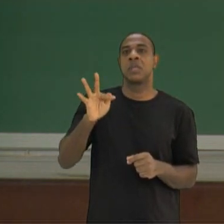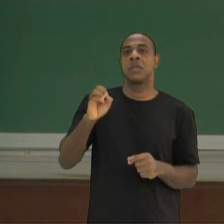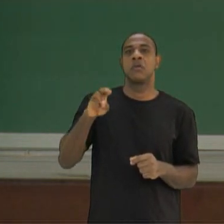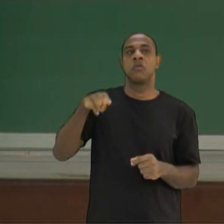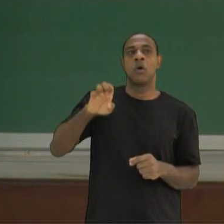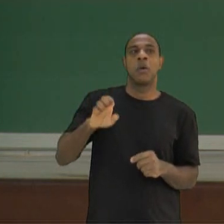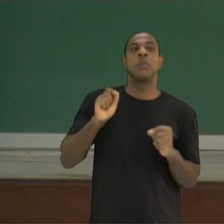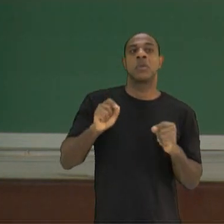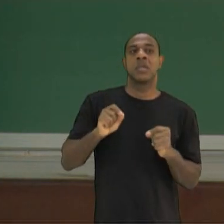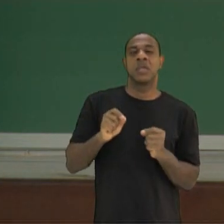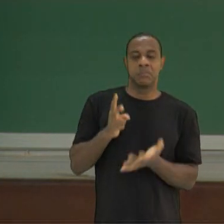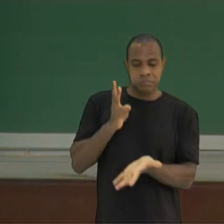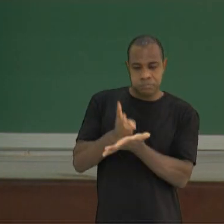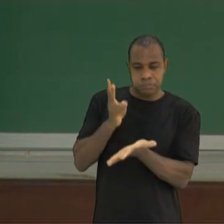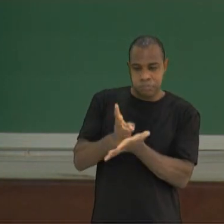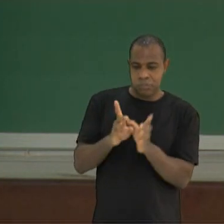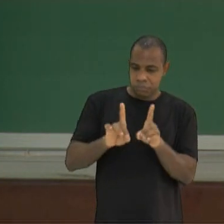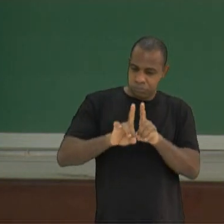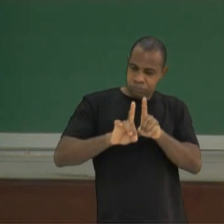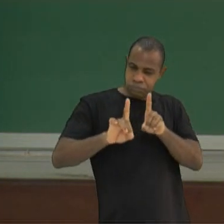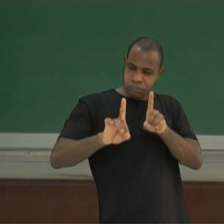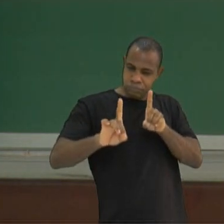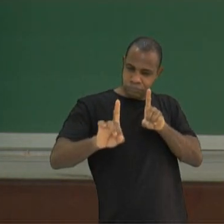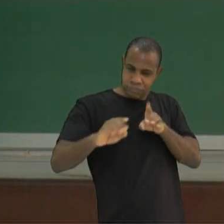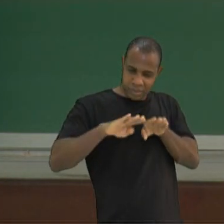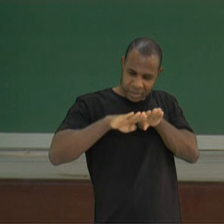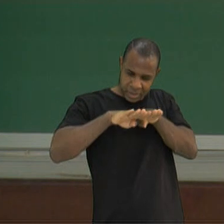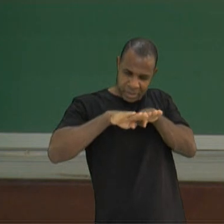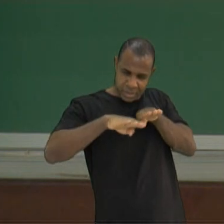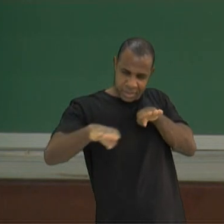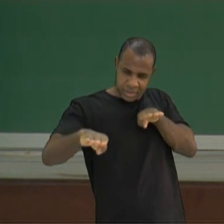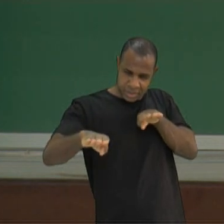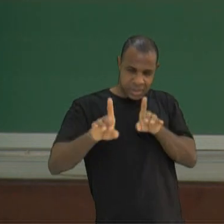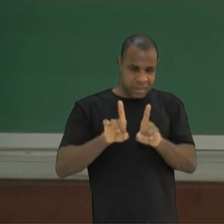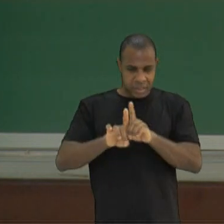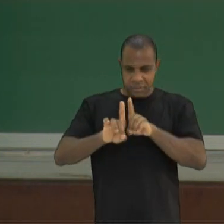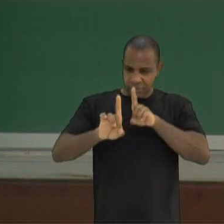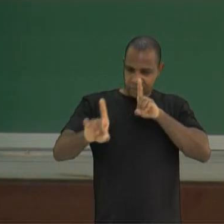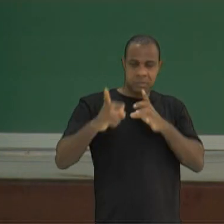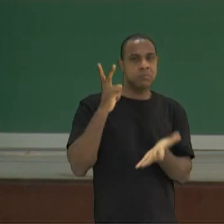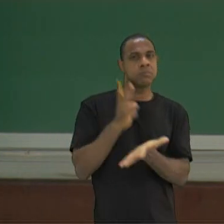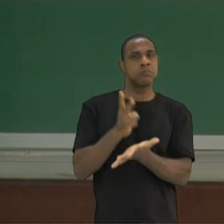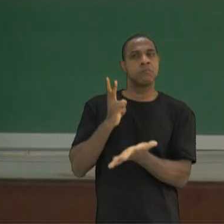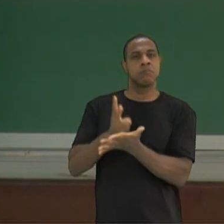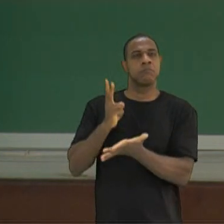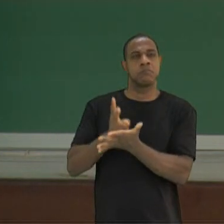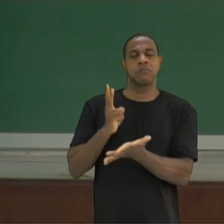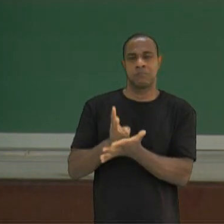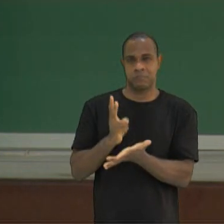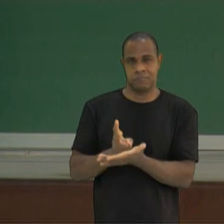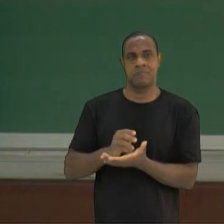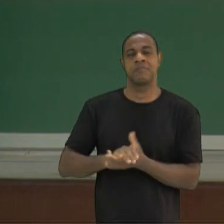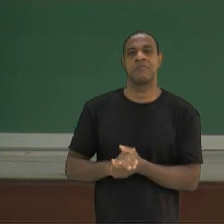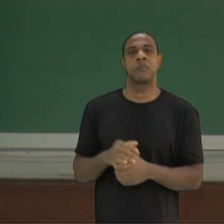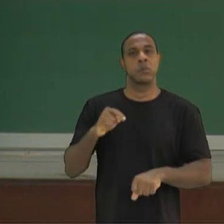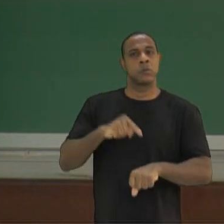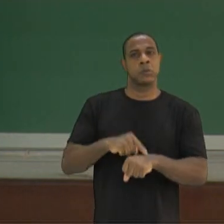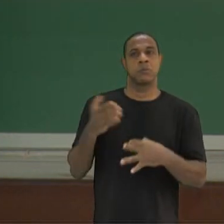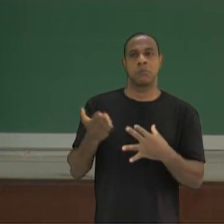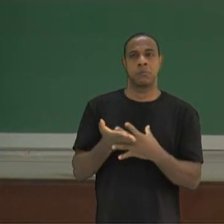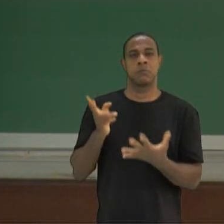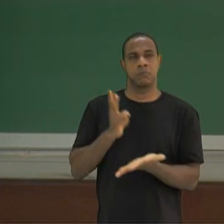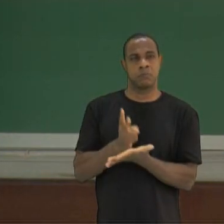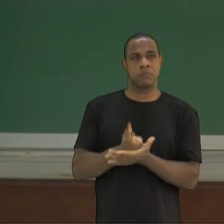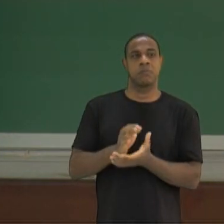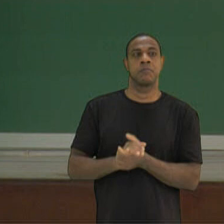num trajeto retinho, plano, né? E que a distância ela vai ser sempre a mesma, nos mesmos intervalos de tempo.